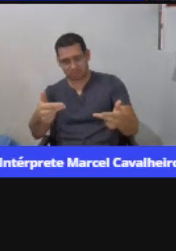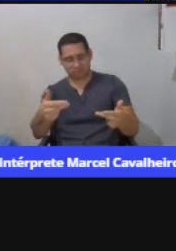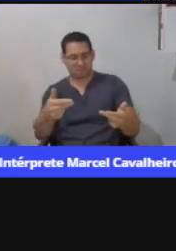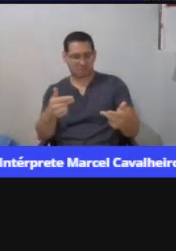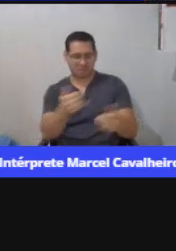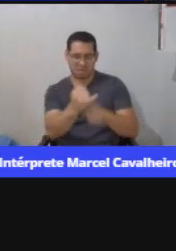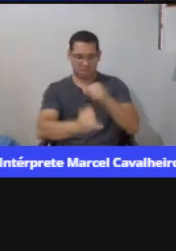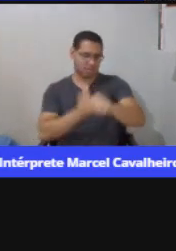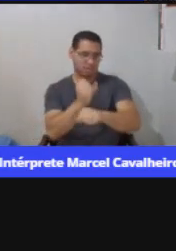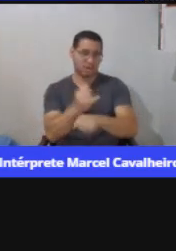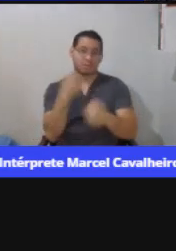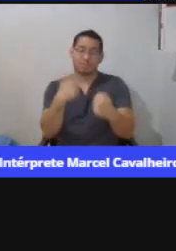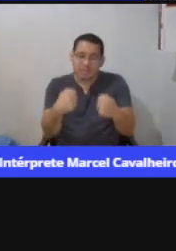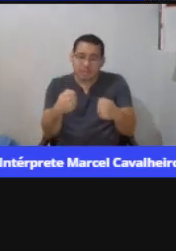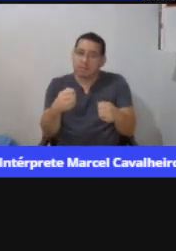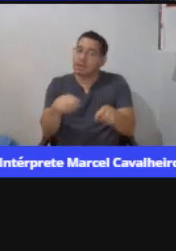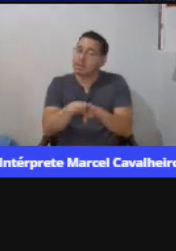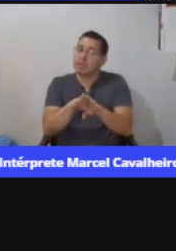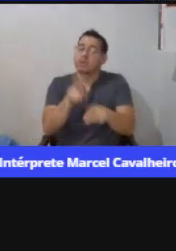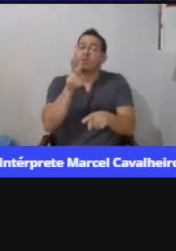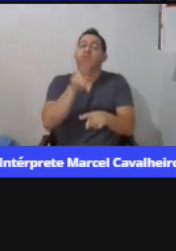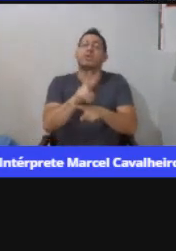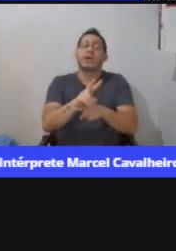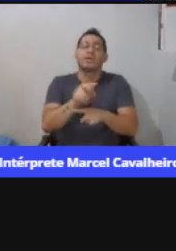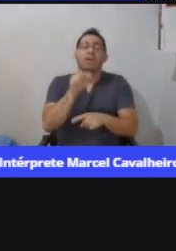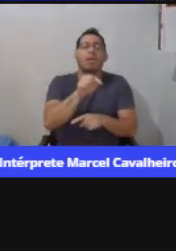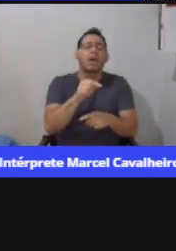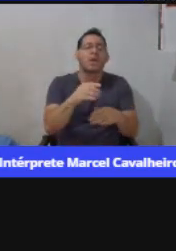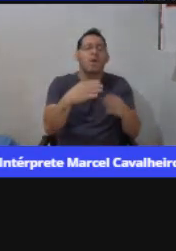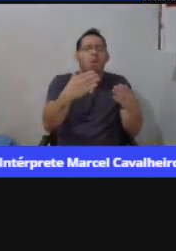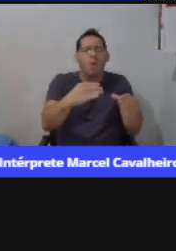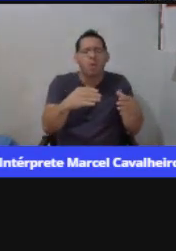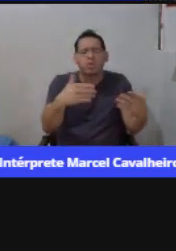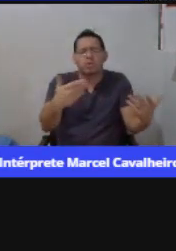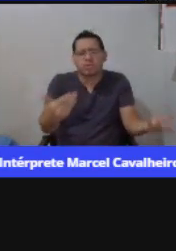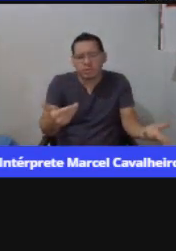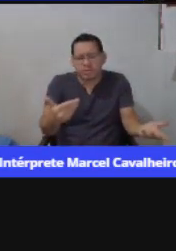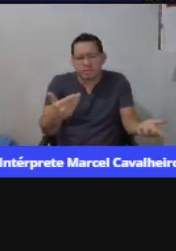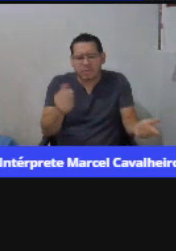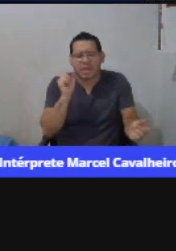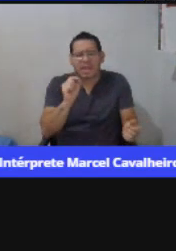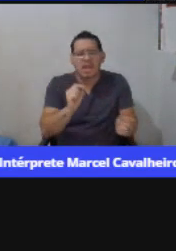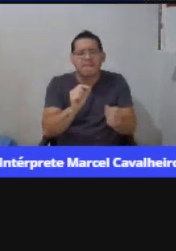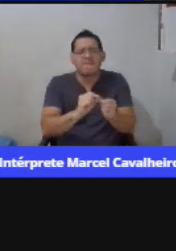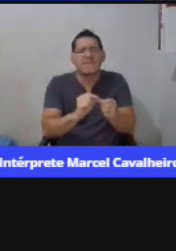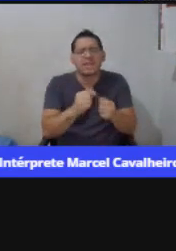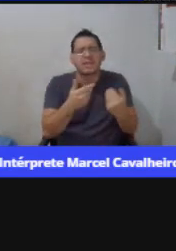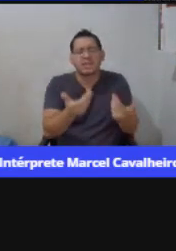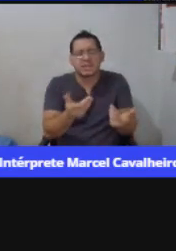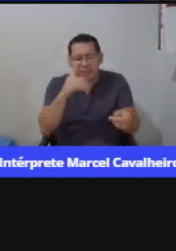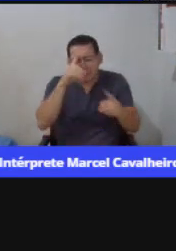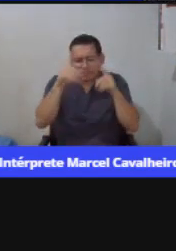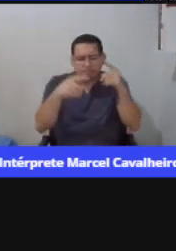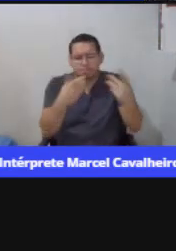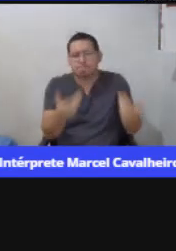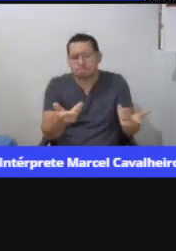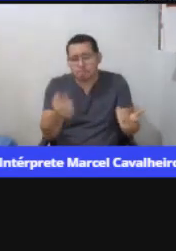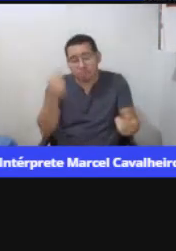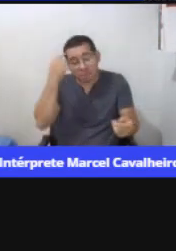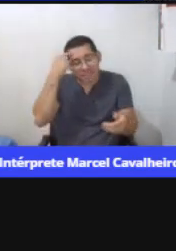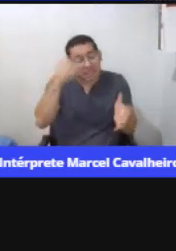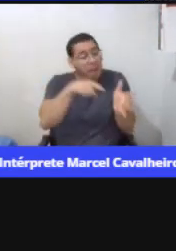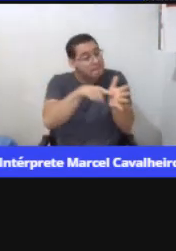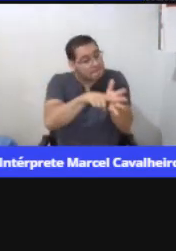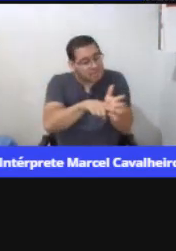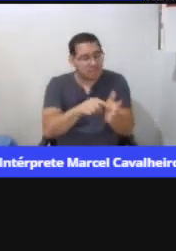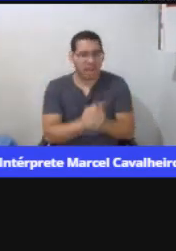cuidado com relação de onde vem, a gente precisa conhecer o material, não pode colocar qualquer coisa lá para o aluno, eu